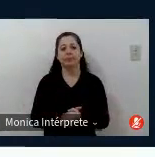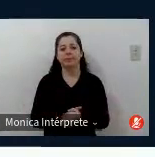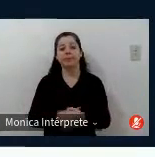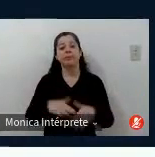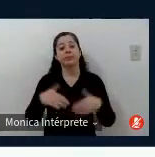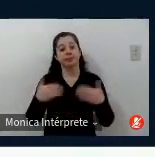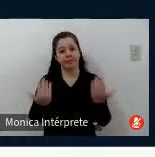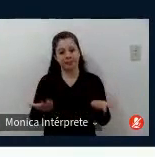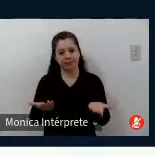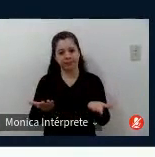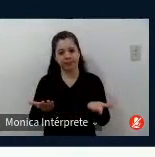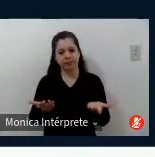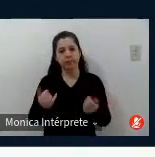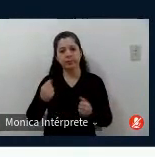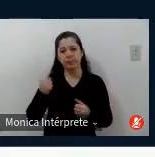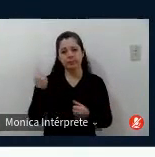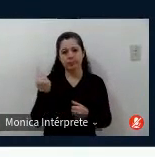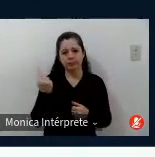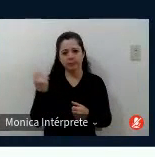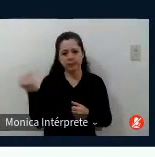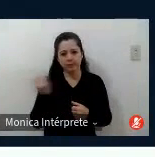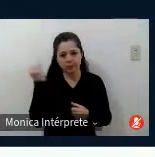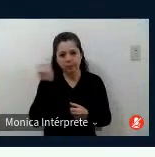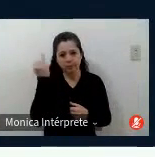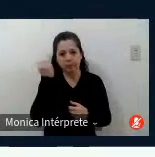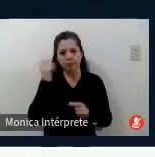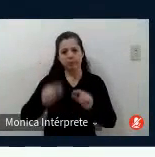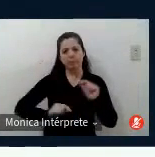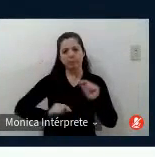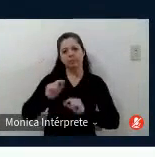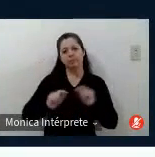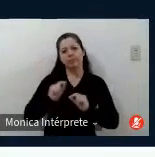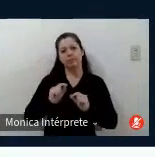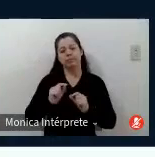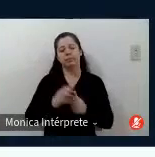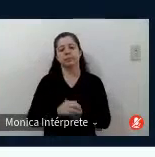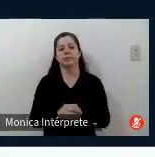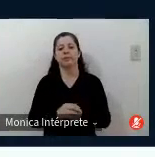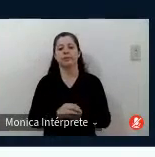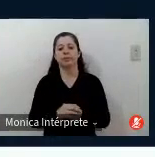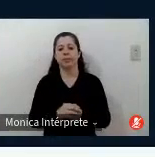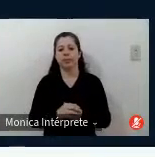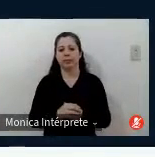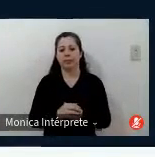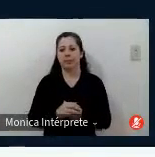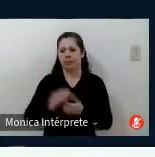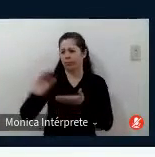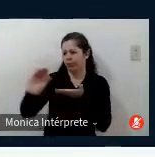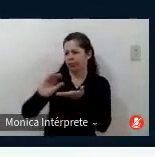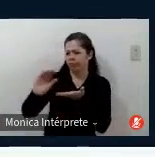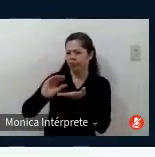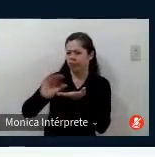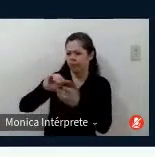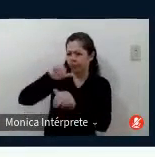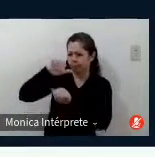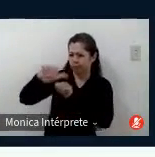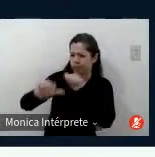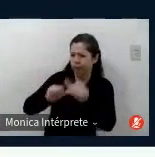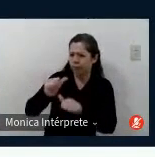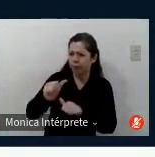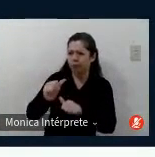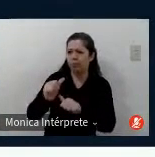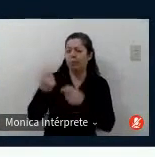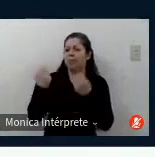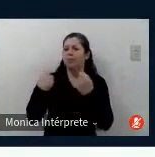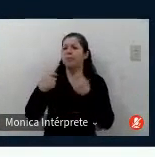então, eu acho que é importante, né, para a gente poder superar esse desafio, né, então, criar espaços de